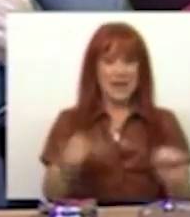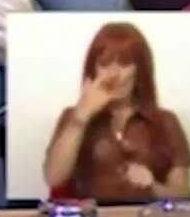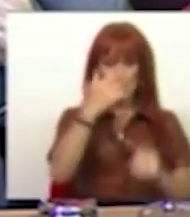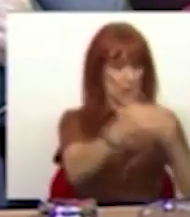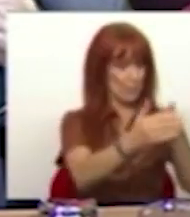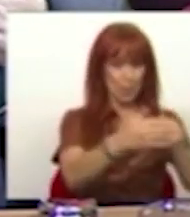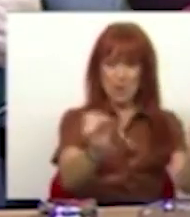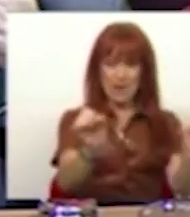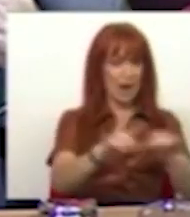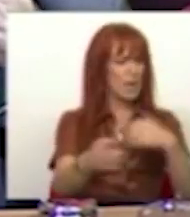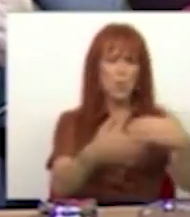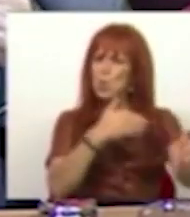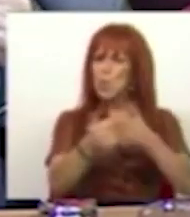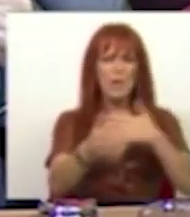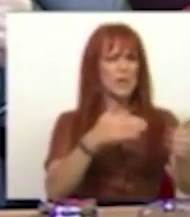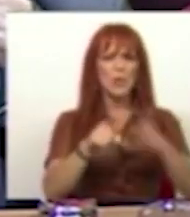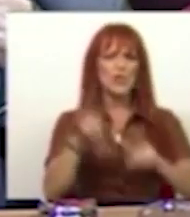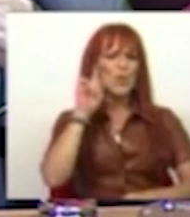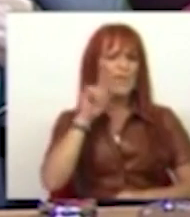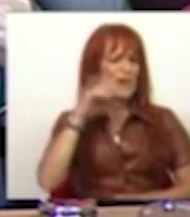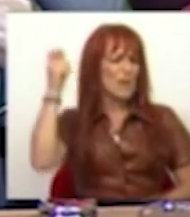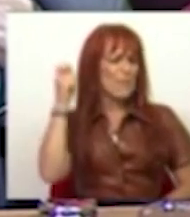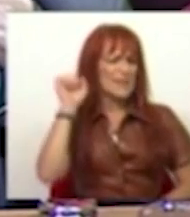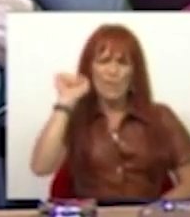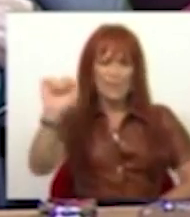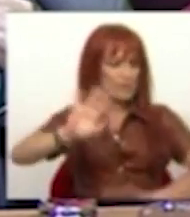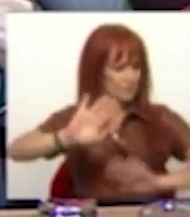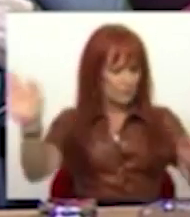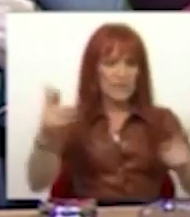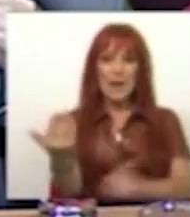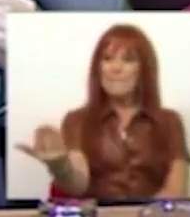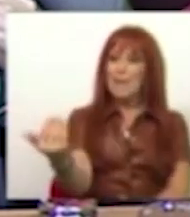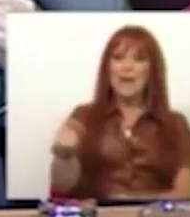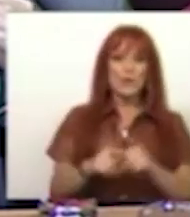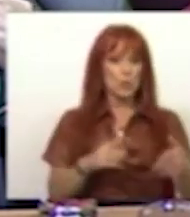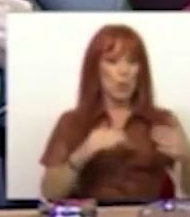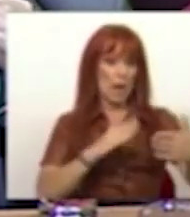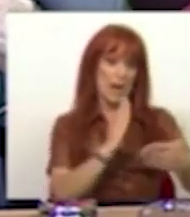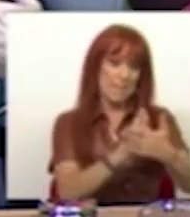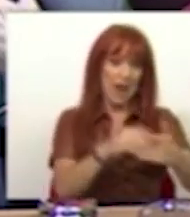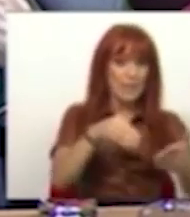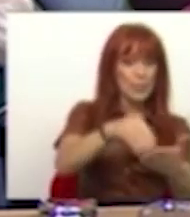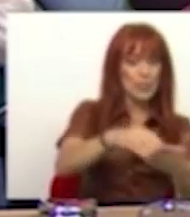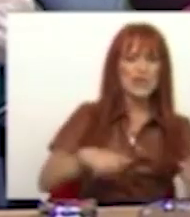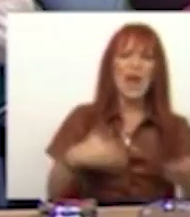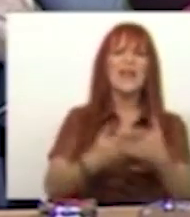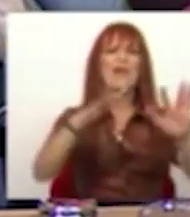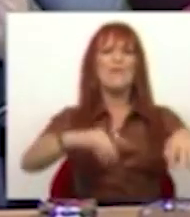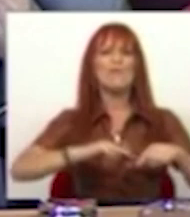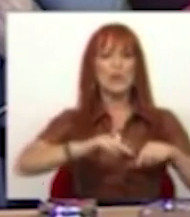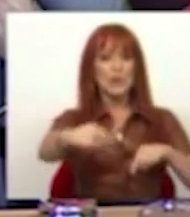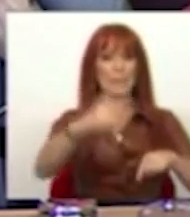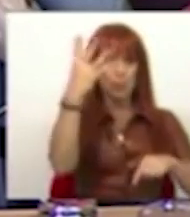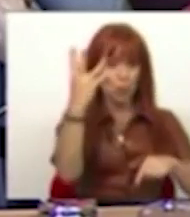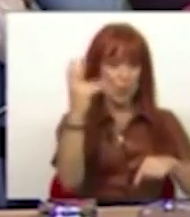idoso, independentemente do valor da sua pensão, fique aquém do limiar de pobreza até ao final da